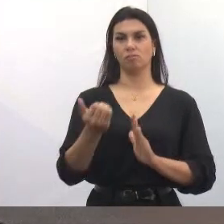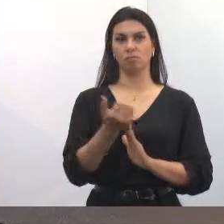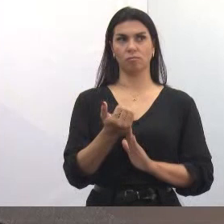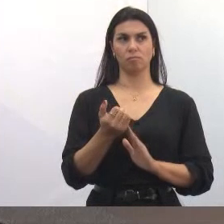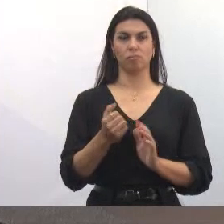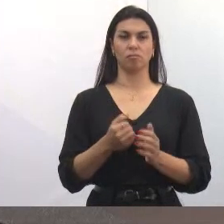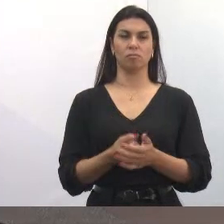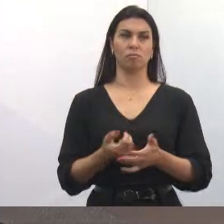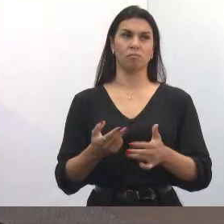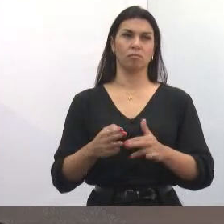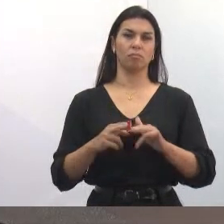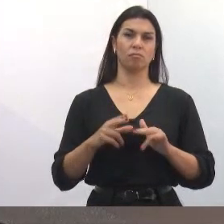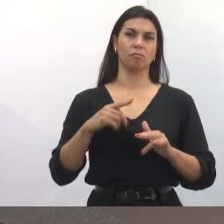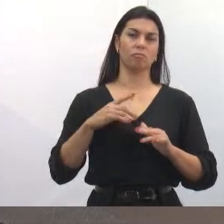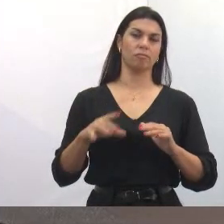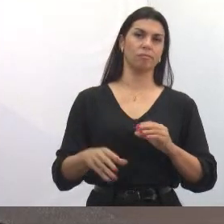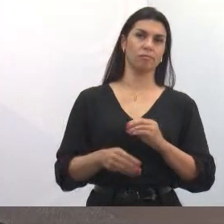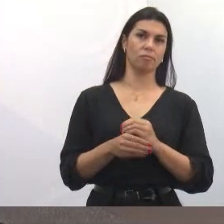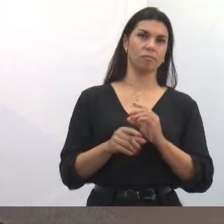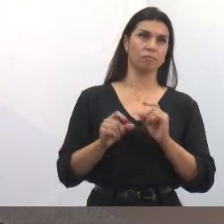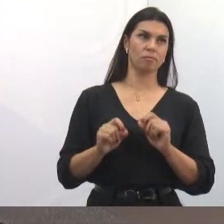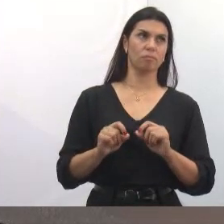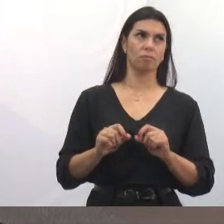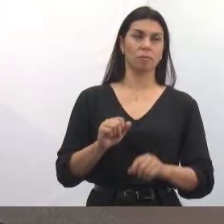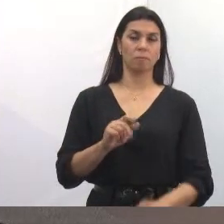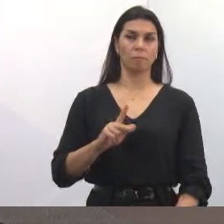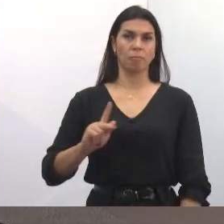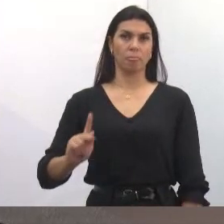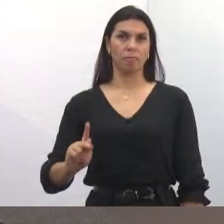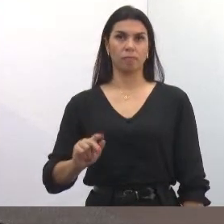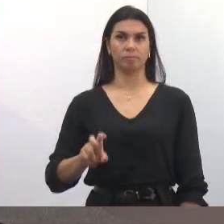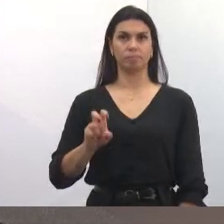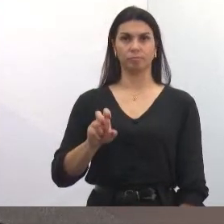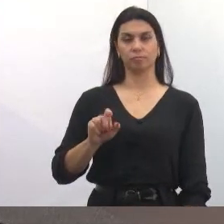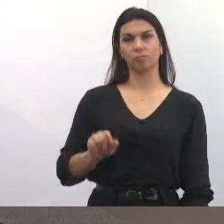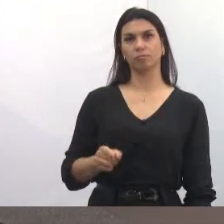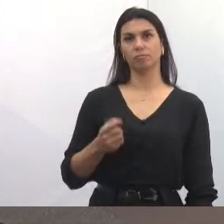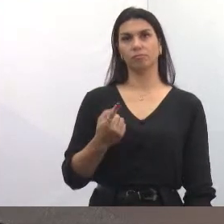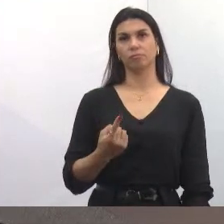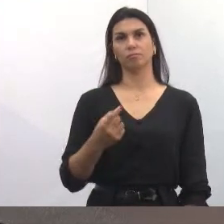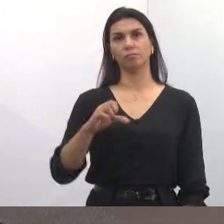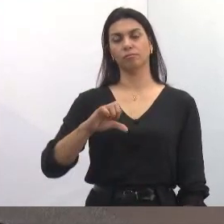perfazem as seguintes montantes: aposentados de